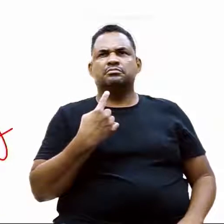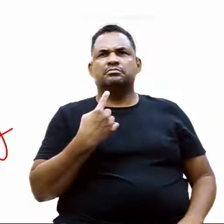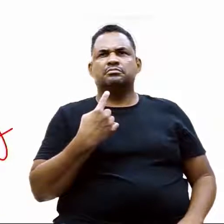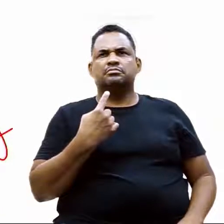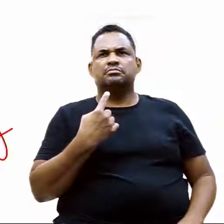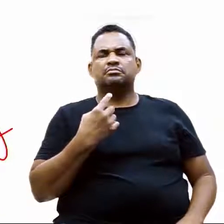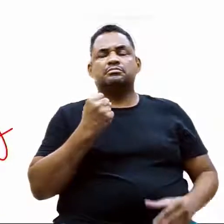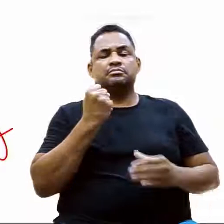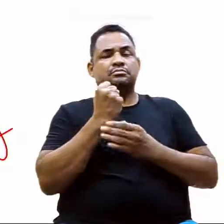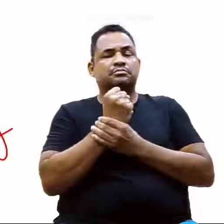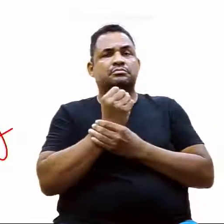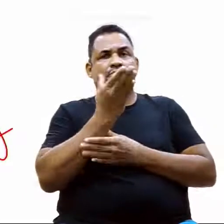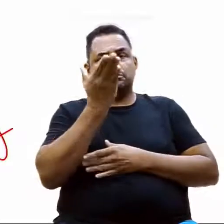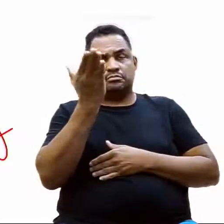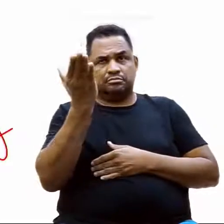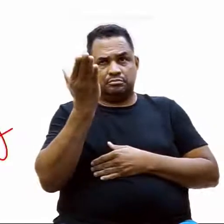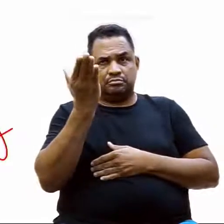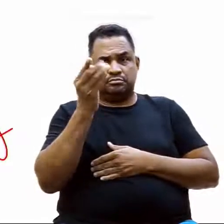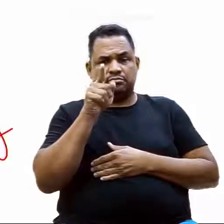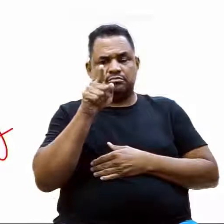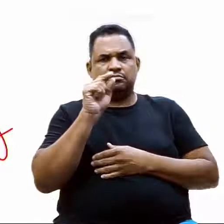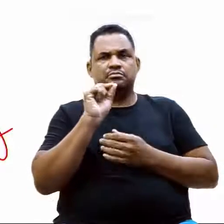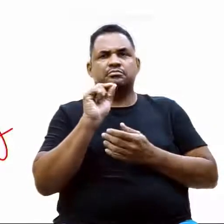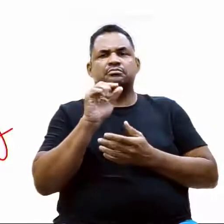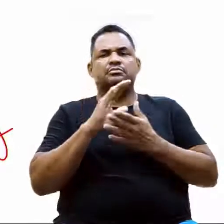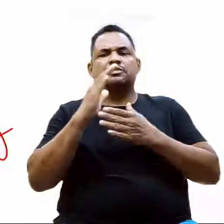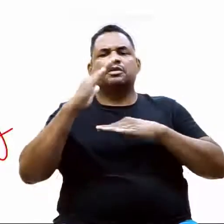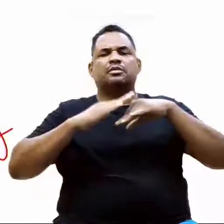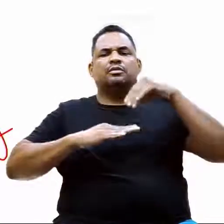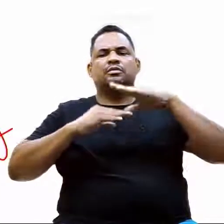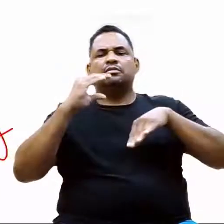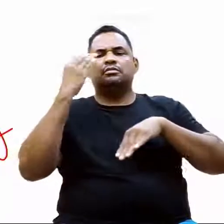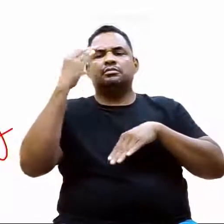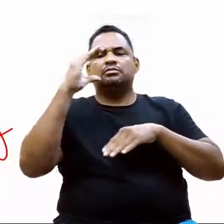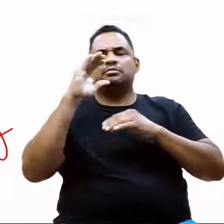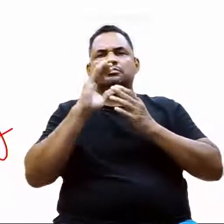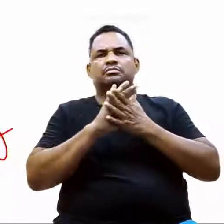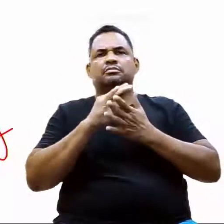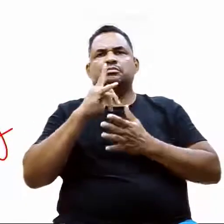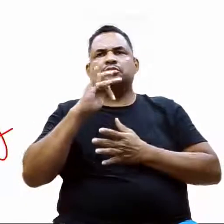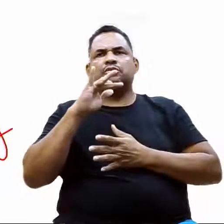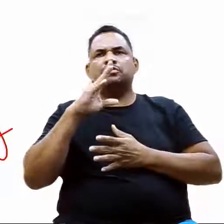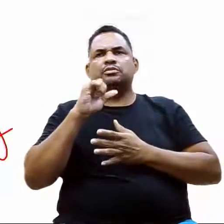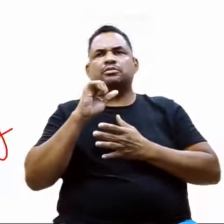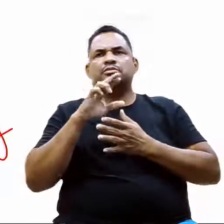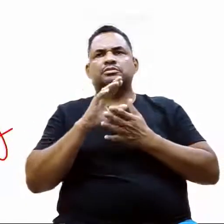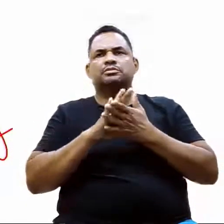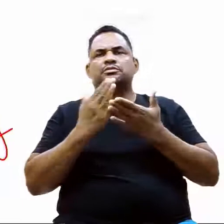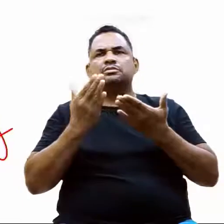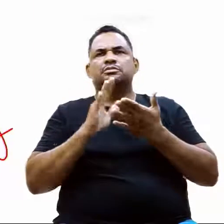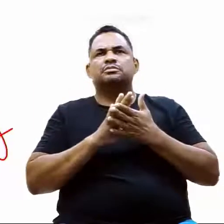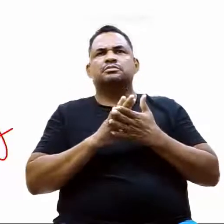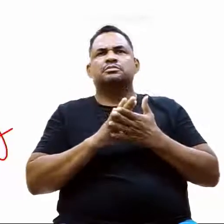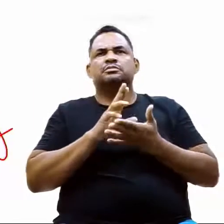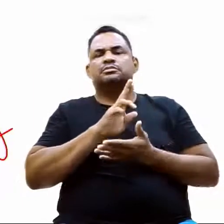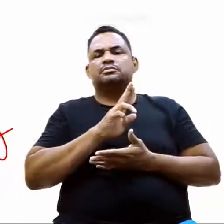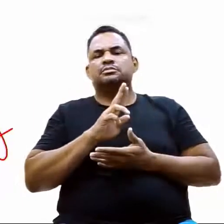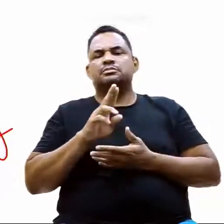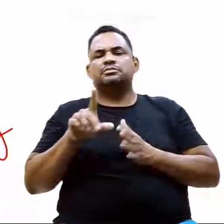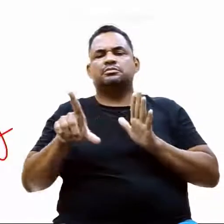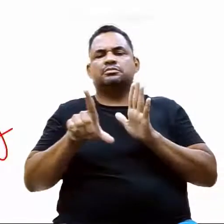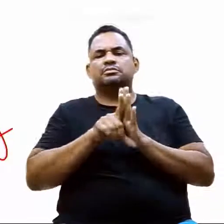assegurando para vocês o que o cientista Proust falou na lei ponderal denominada Lei